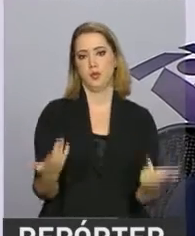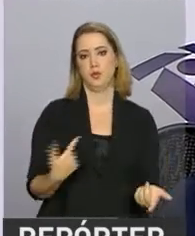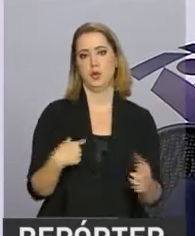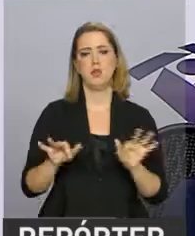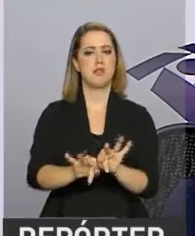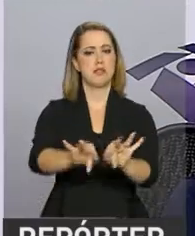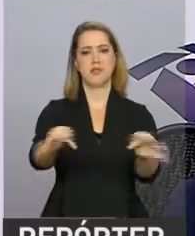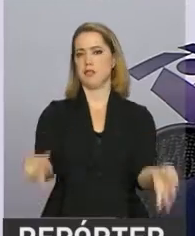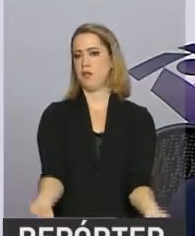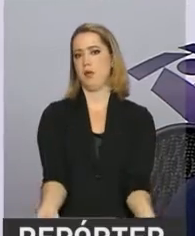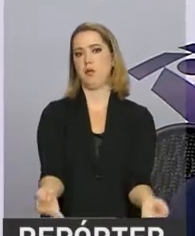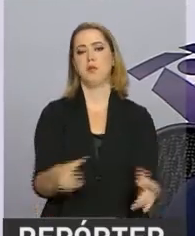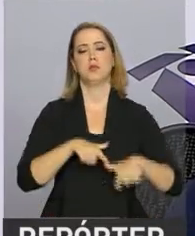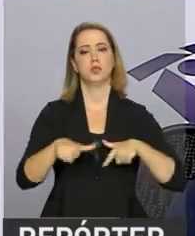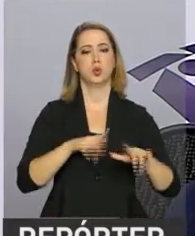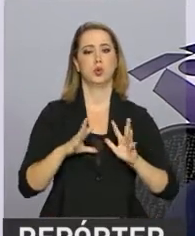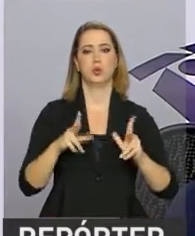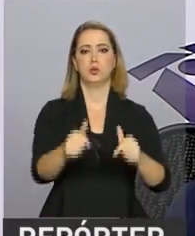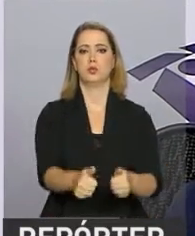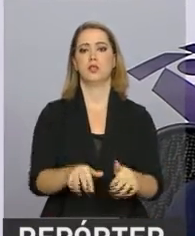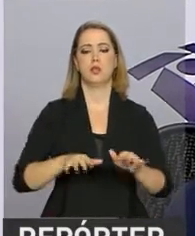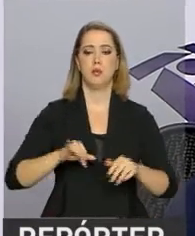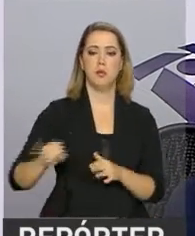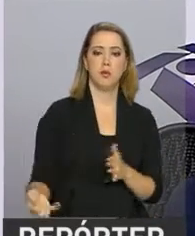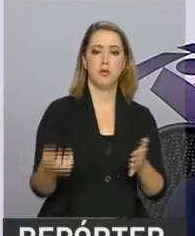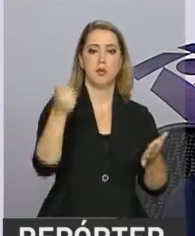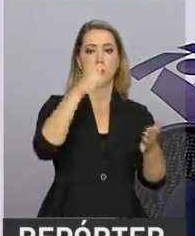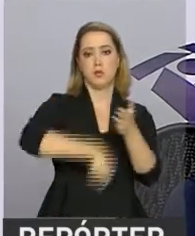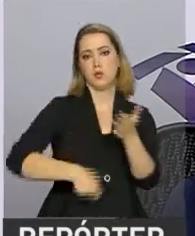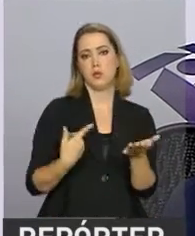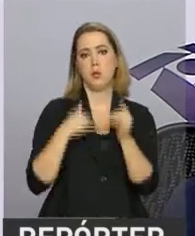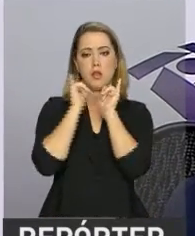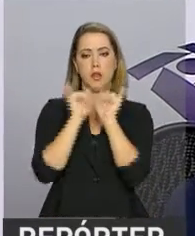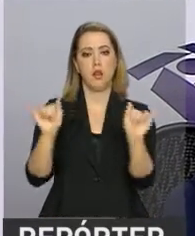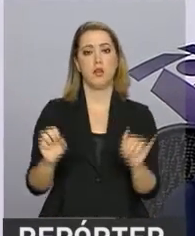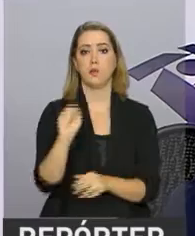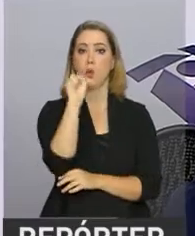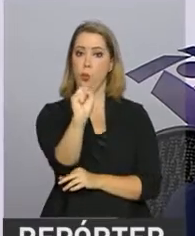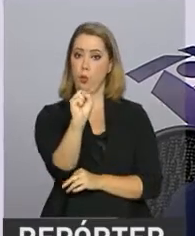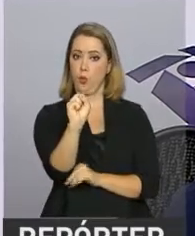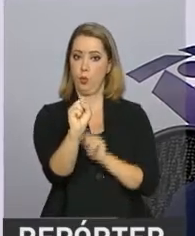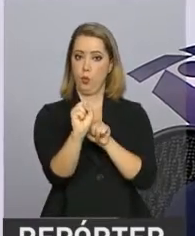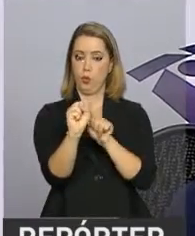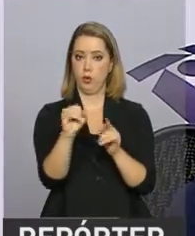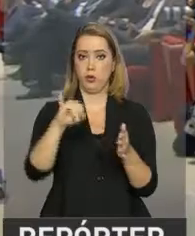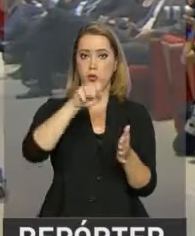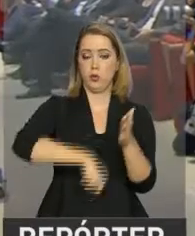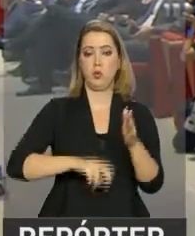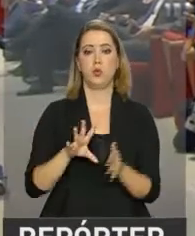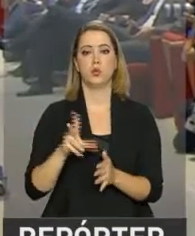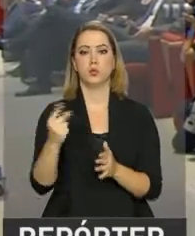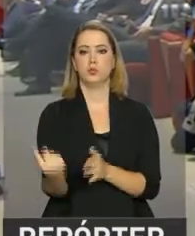simplificação das obrigações tributárias por que as empresas elas declaram e pagam oito tributos maioria só todos os meses